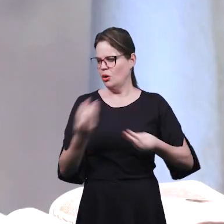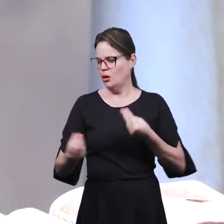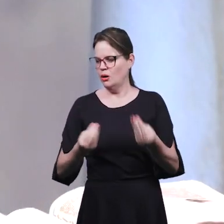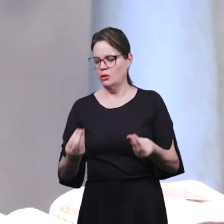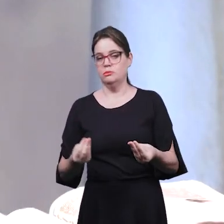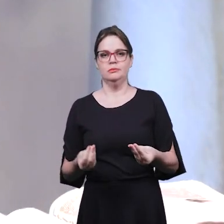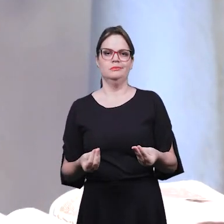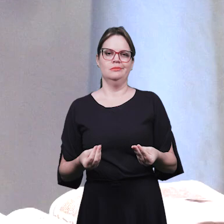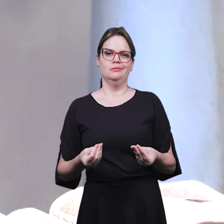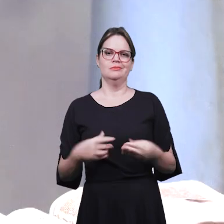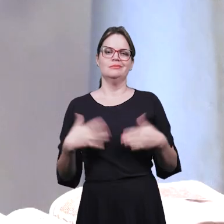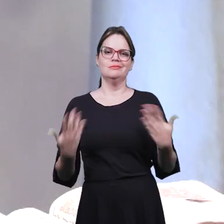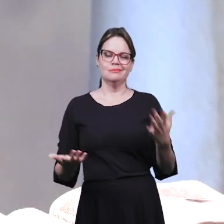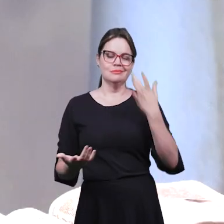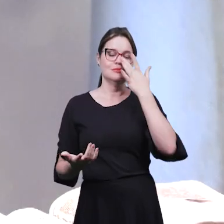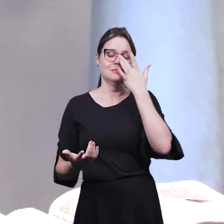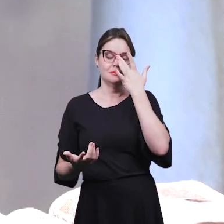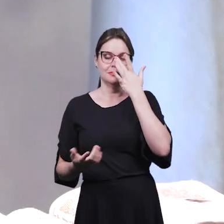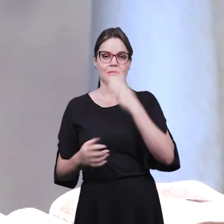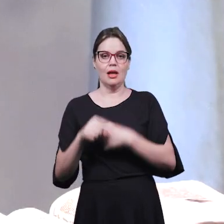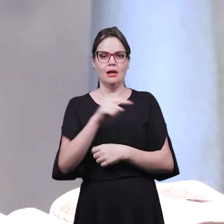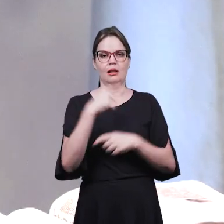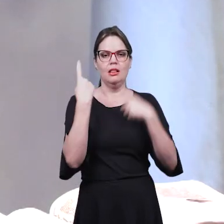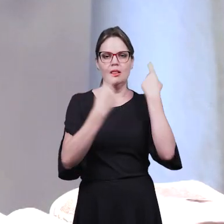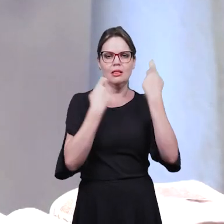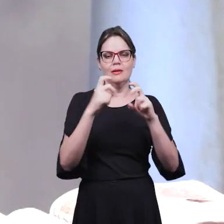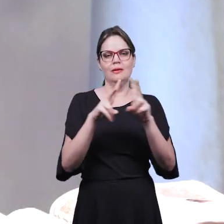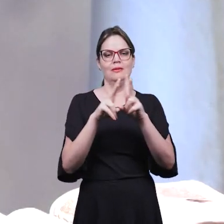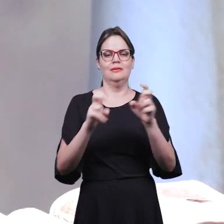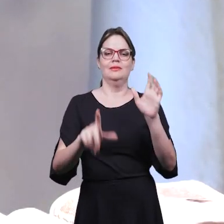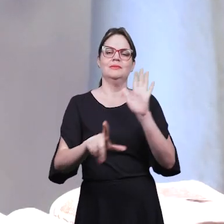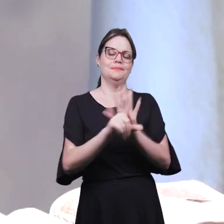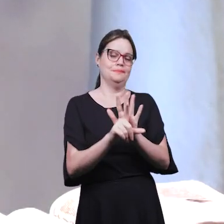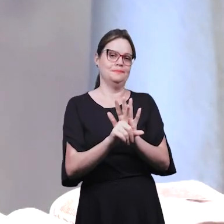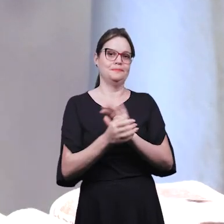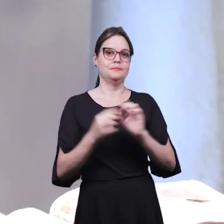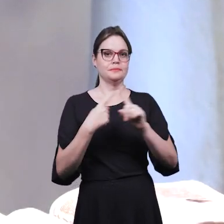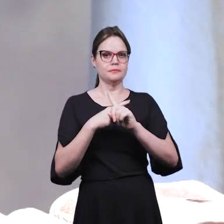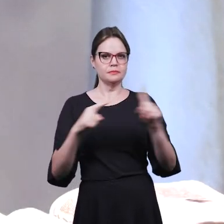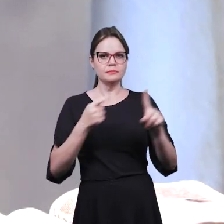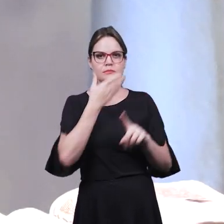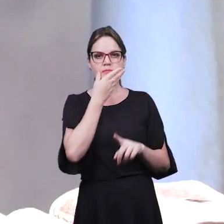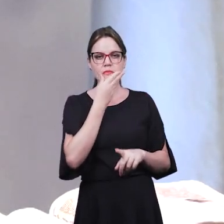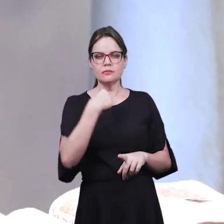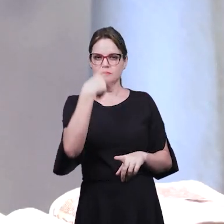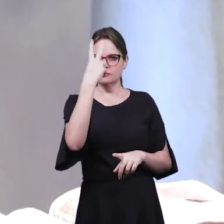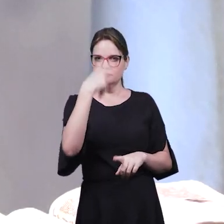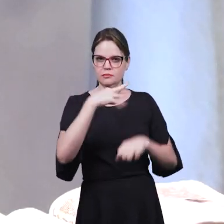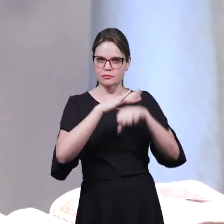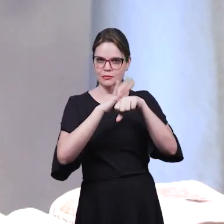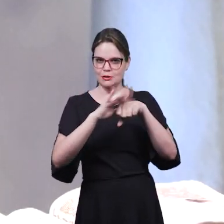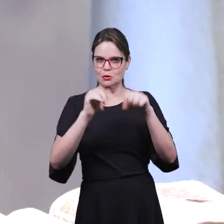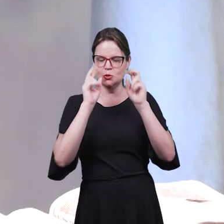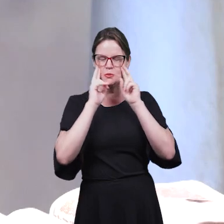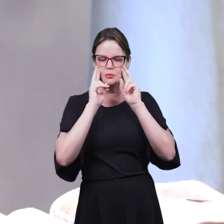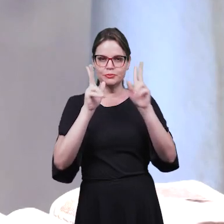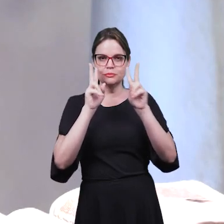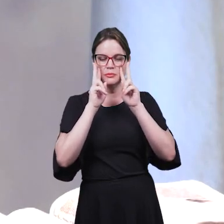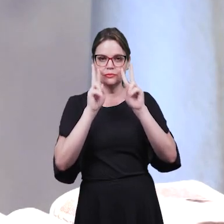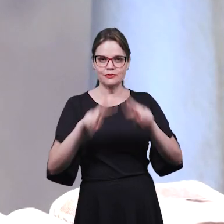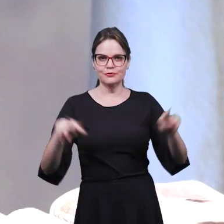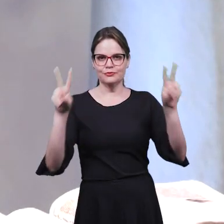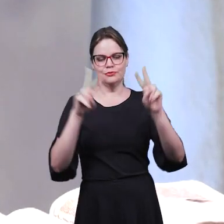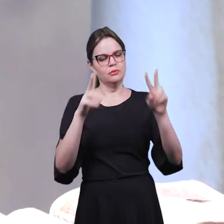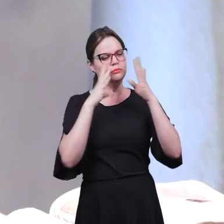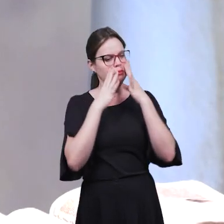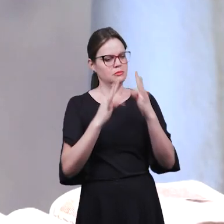aquela preocupação do homem com a lei, né? Este homem testemunhou para todo mundo. É importante o que o Senhor faz